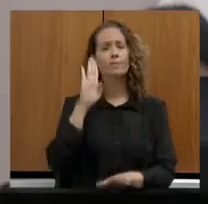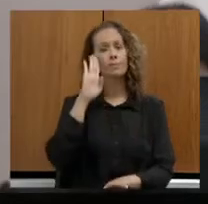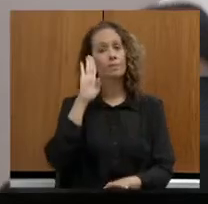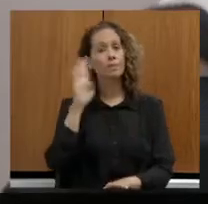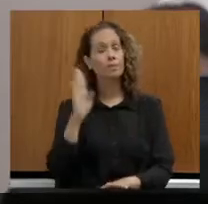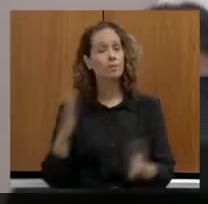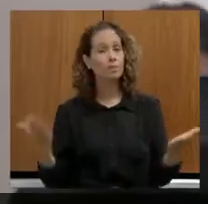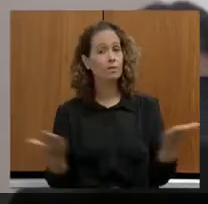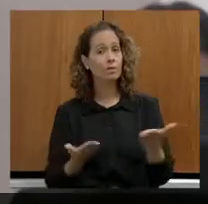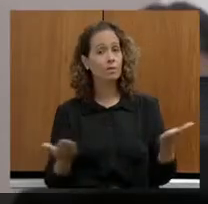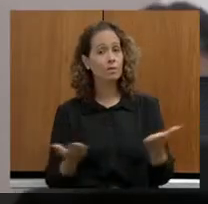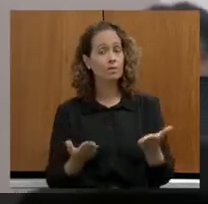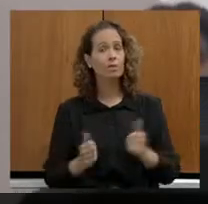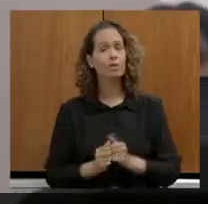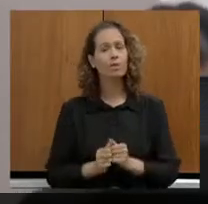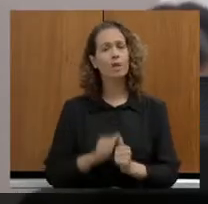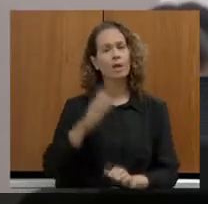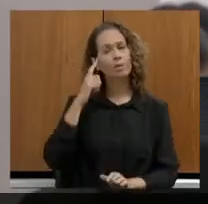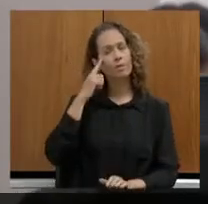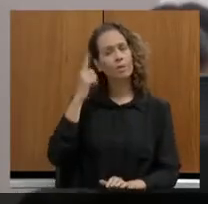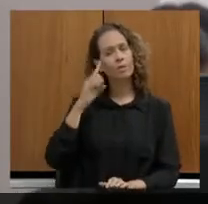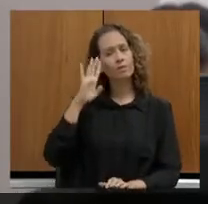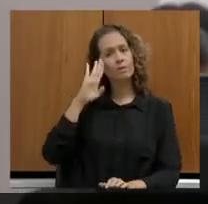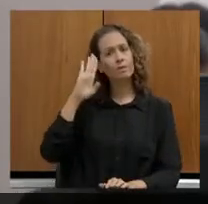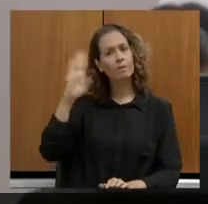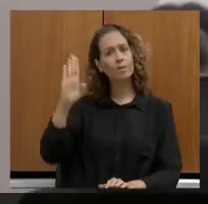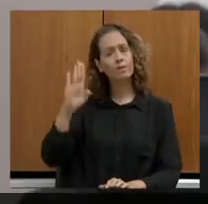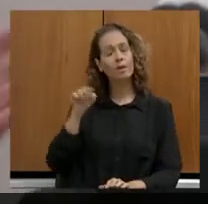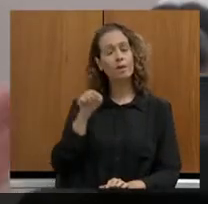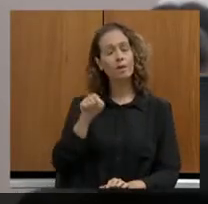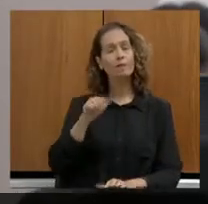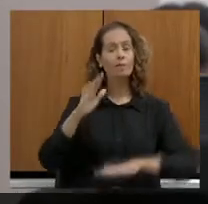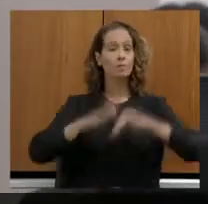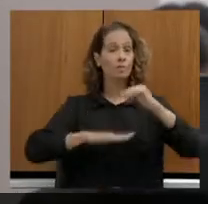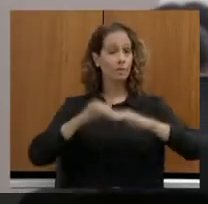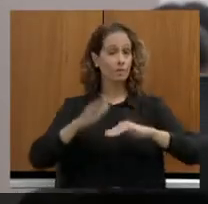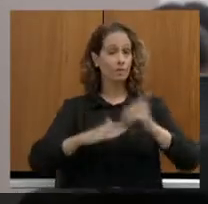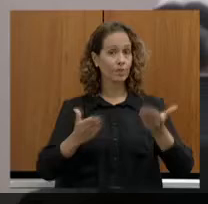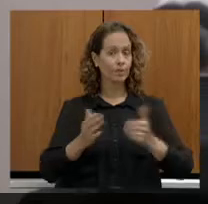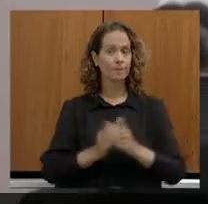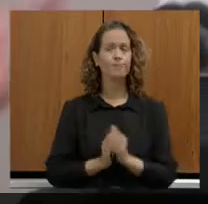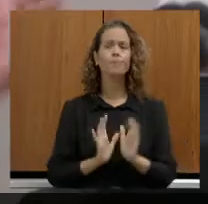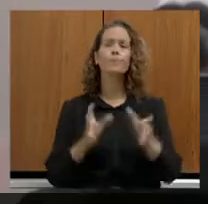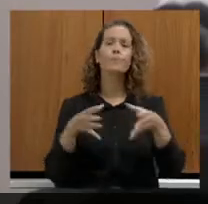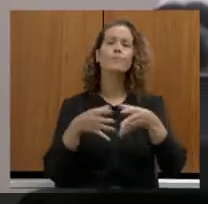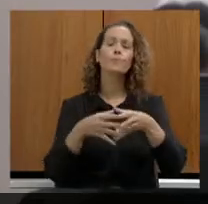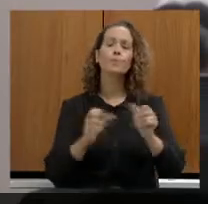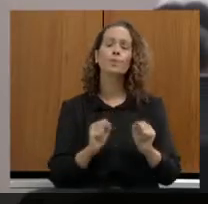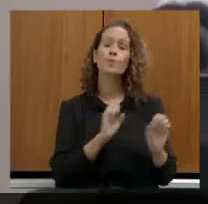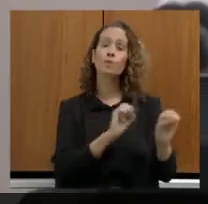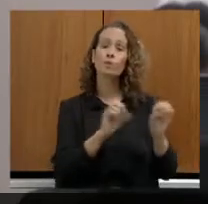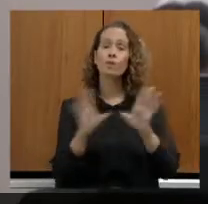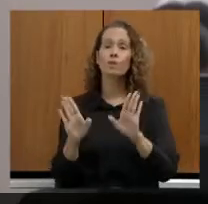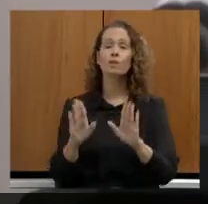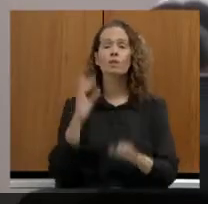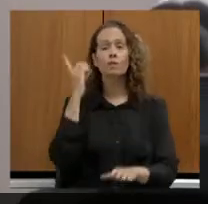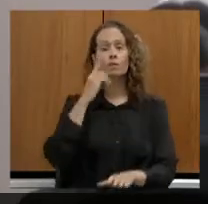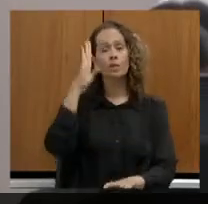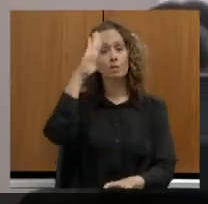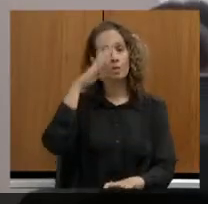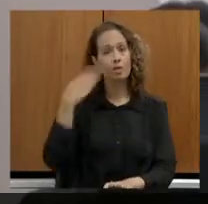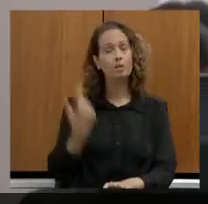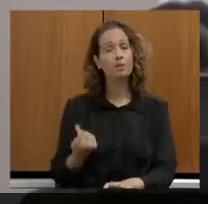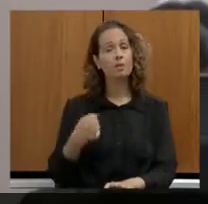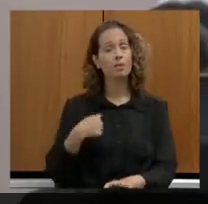agora fundamental este tipo de profissional a comissão de educação né Deputado Beatriz eu